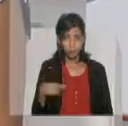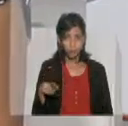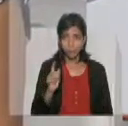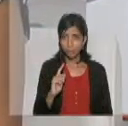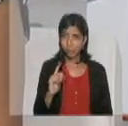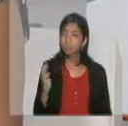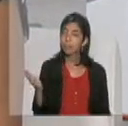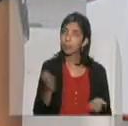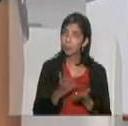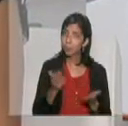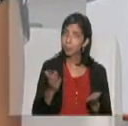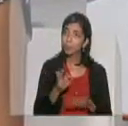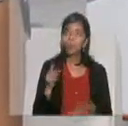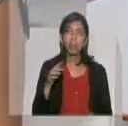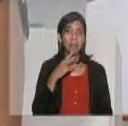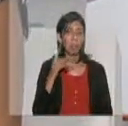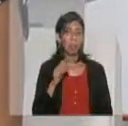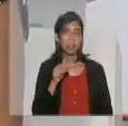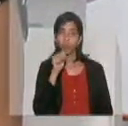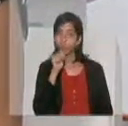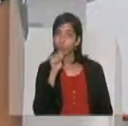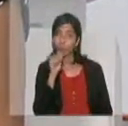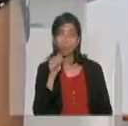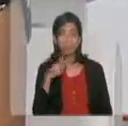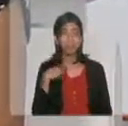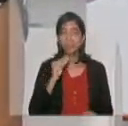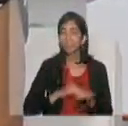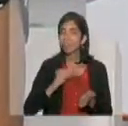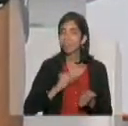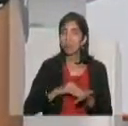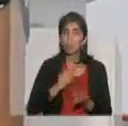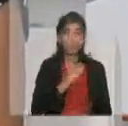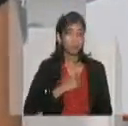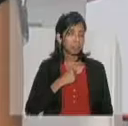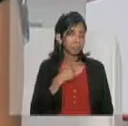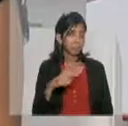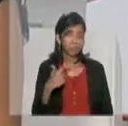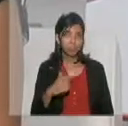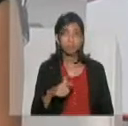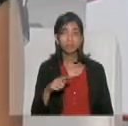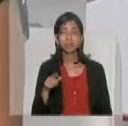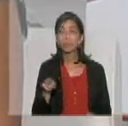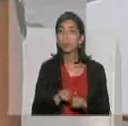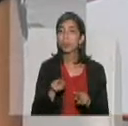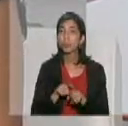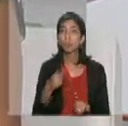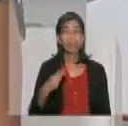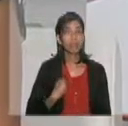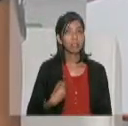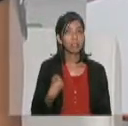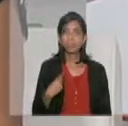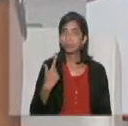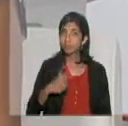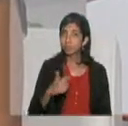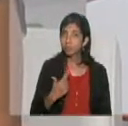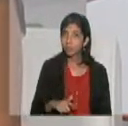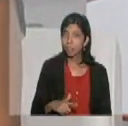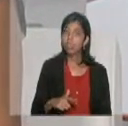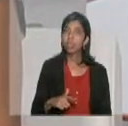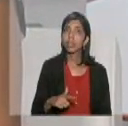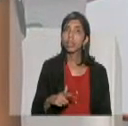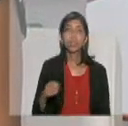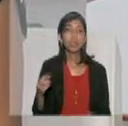consegue ir até acomodar o alimento da melhor forma perfeito. possível. E não E acontece ajuda quando a gente aprendizagem alimenta na colher, E ajuda né? a aprender a mastigar